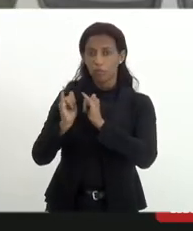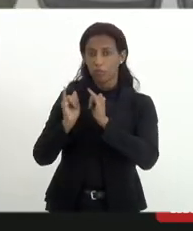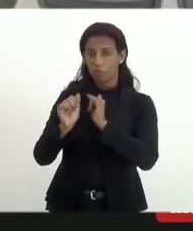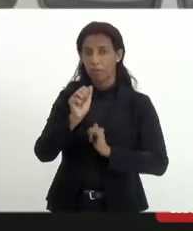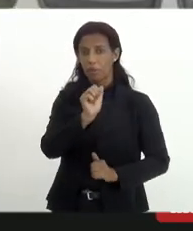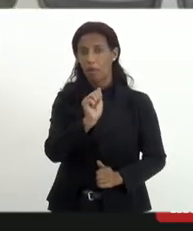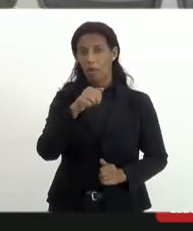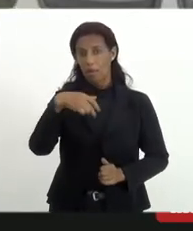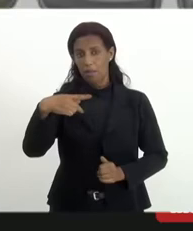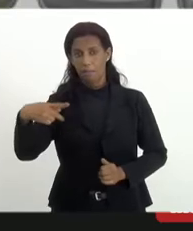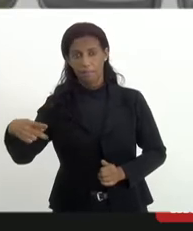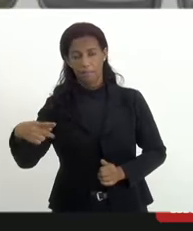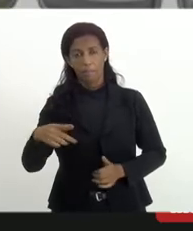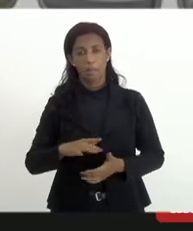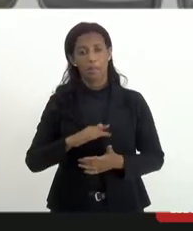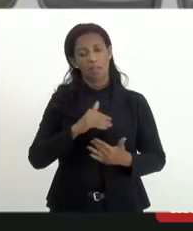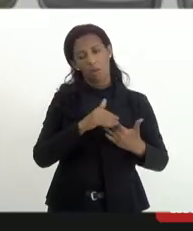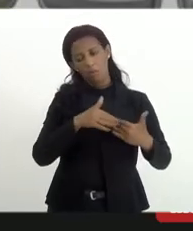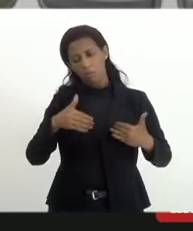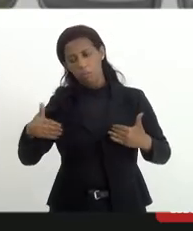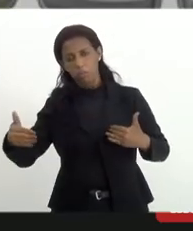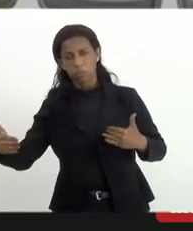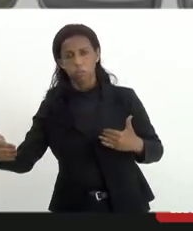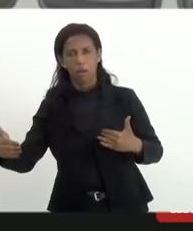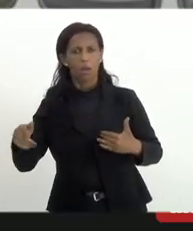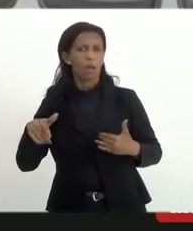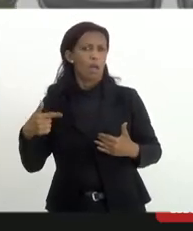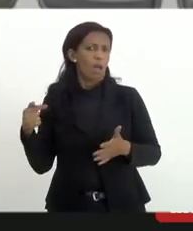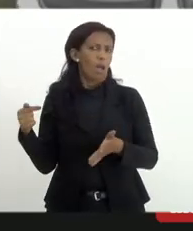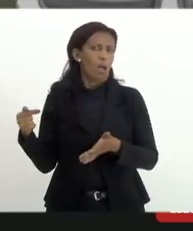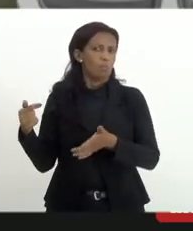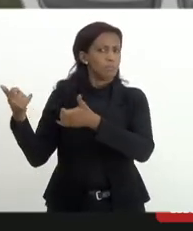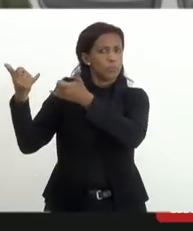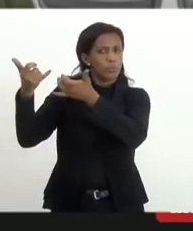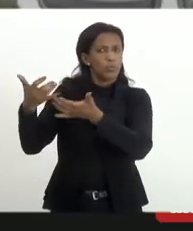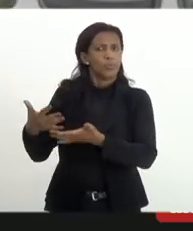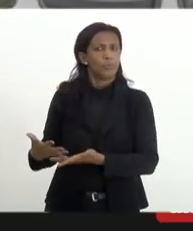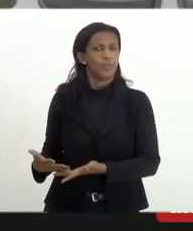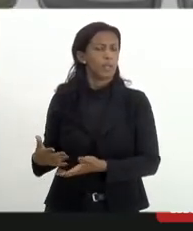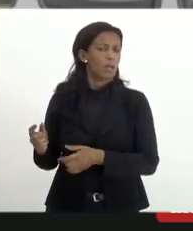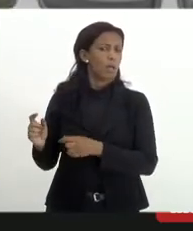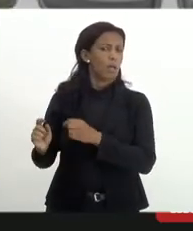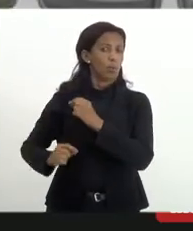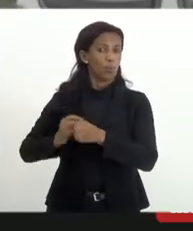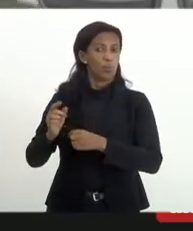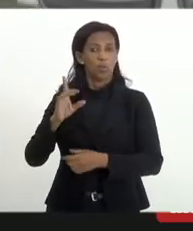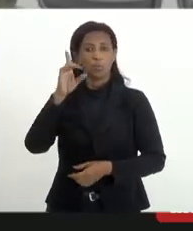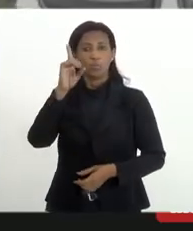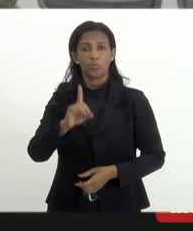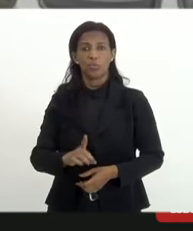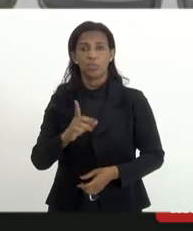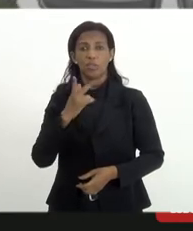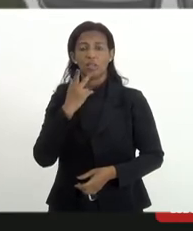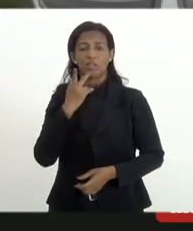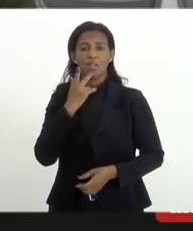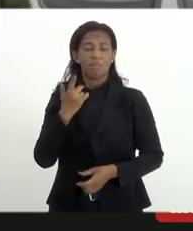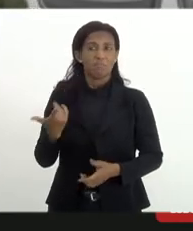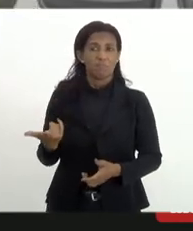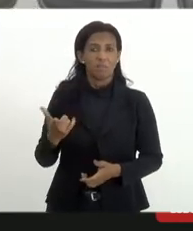Agência Nacional do Petróleo ao longo desse tempo, a ponto de justificar uma situação em que no direito se chama de